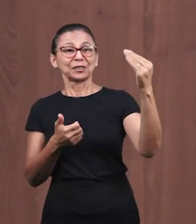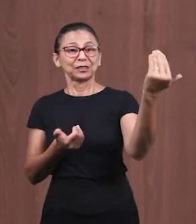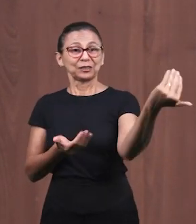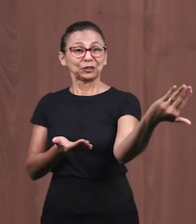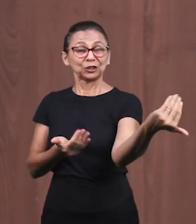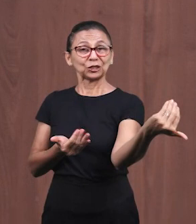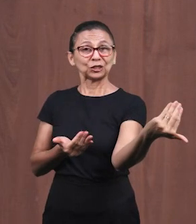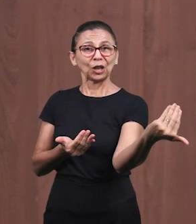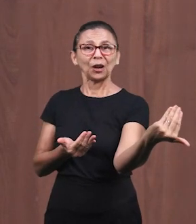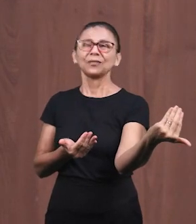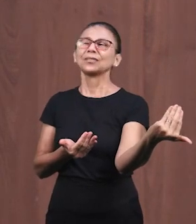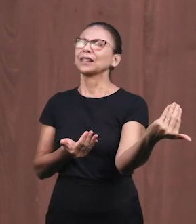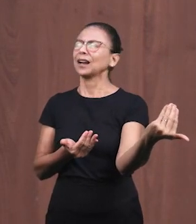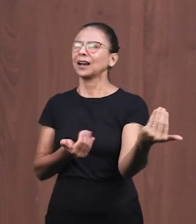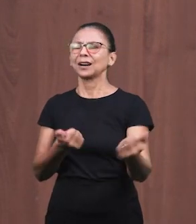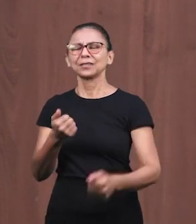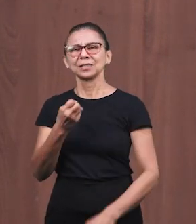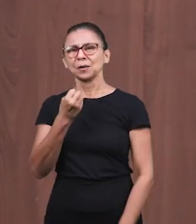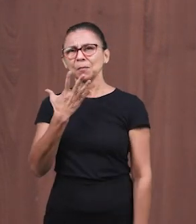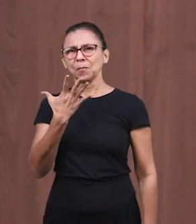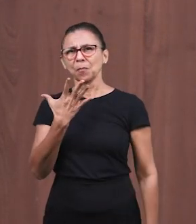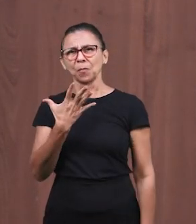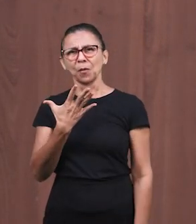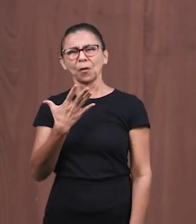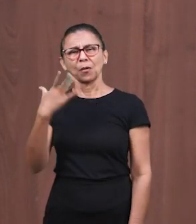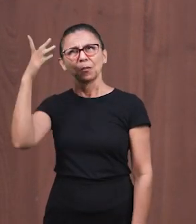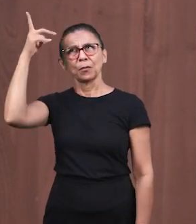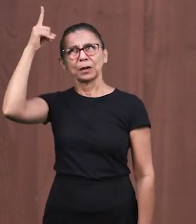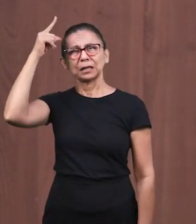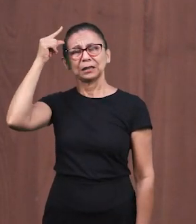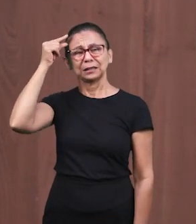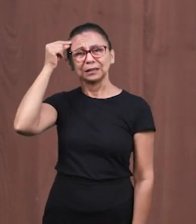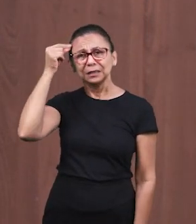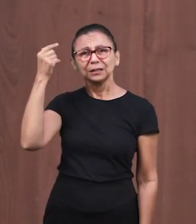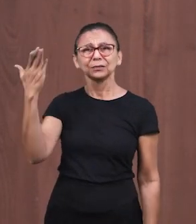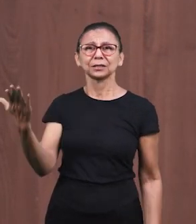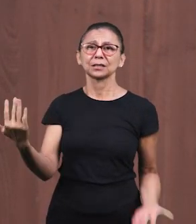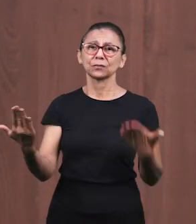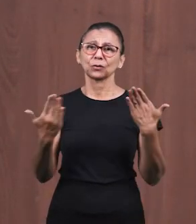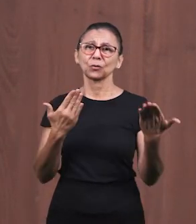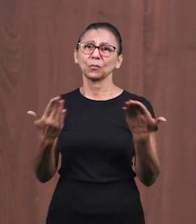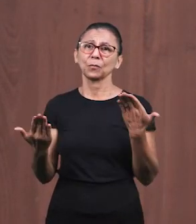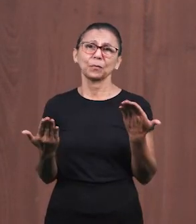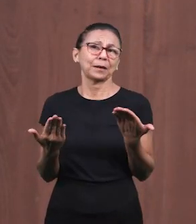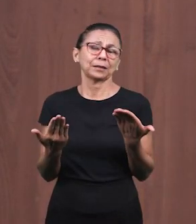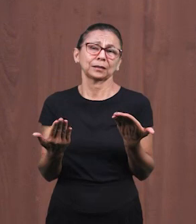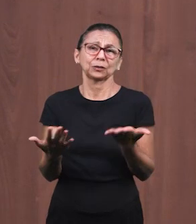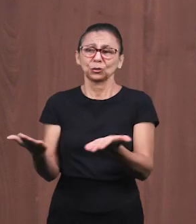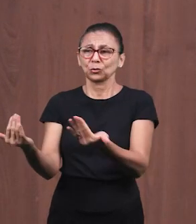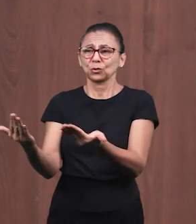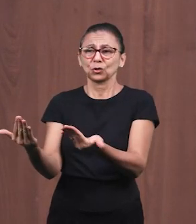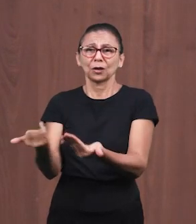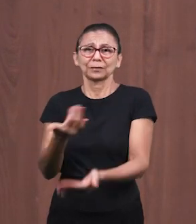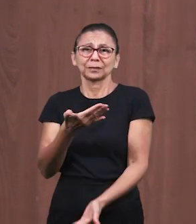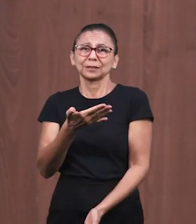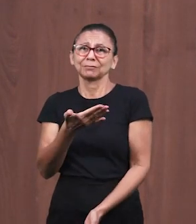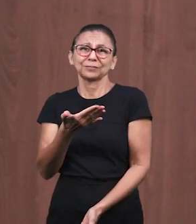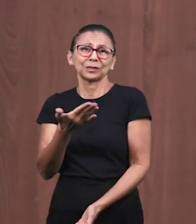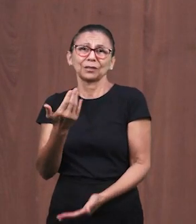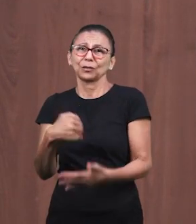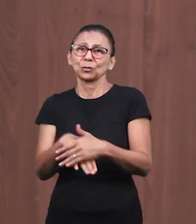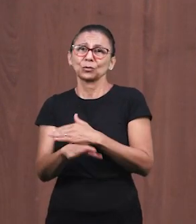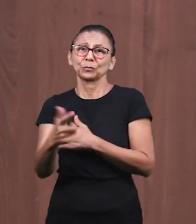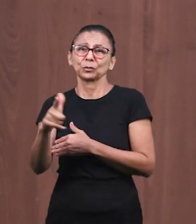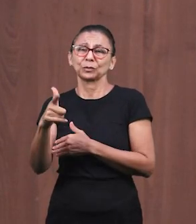na juventude será muito mais tranquilo em comparação com aqueles jovens que não possuem o hábito de estudar em